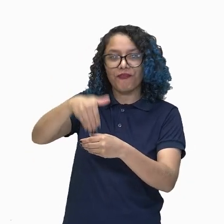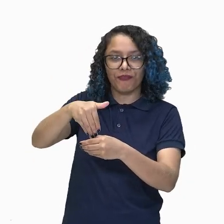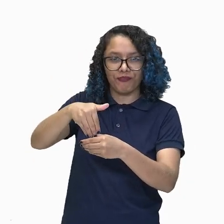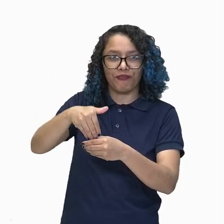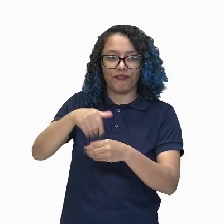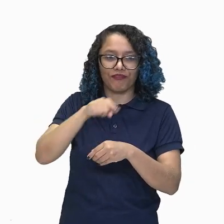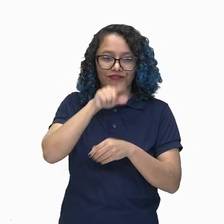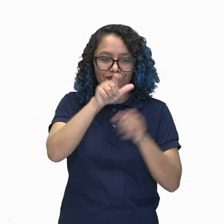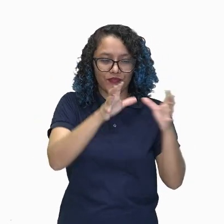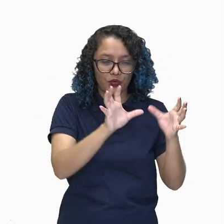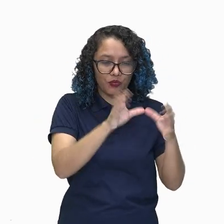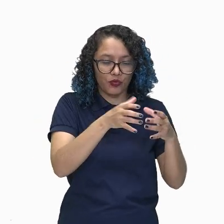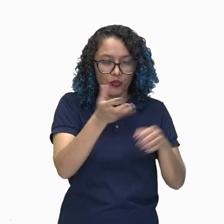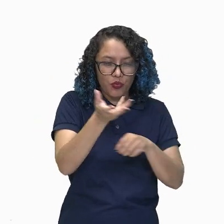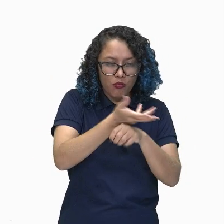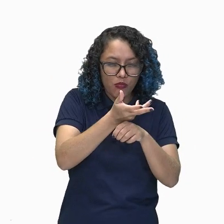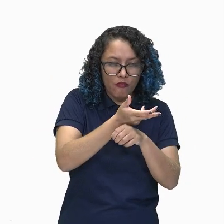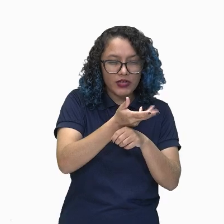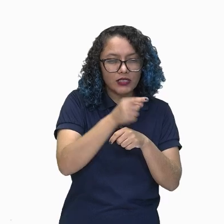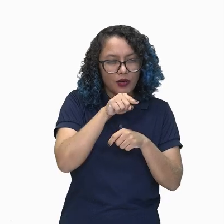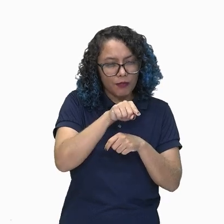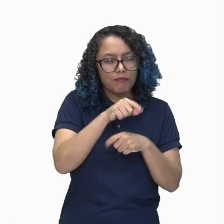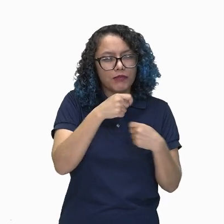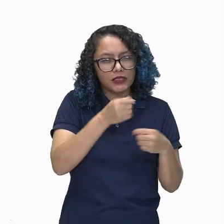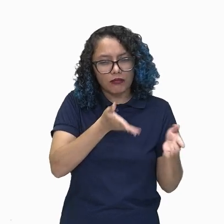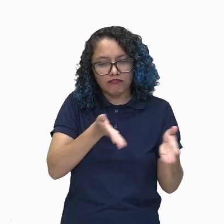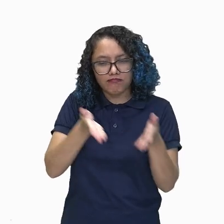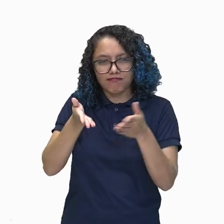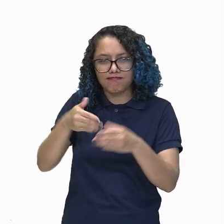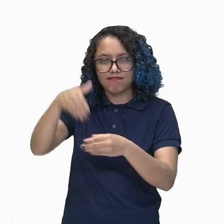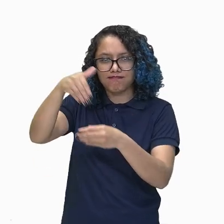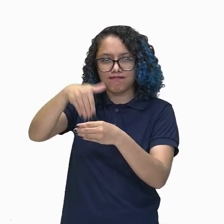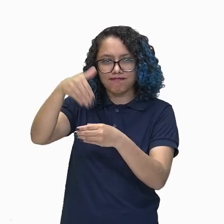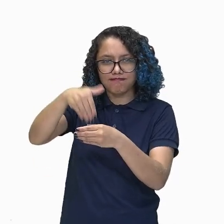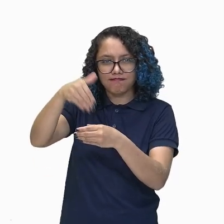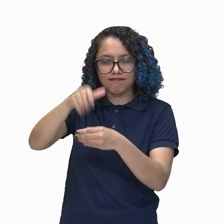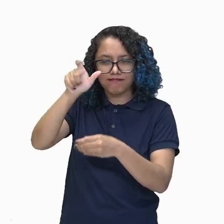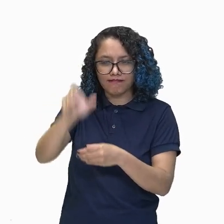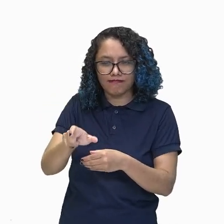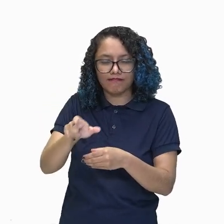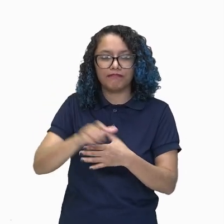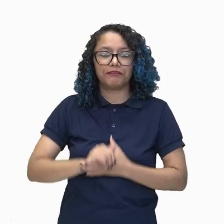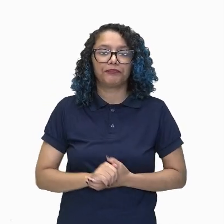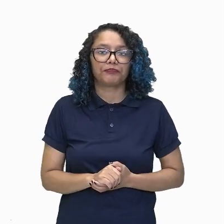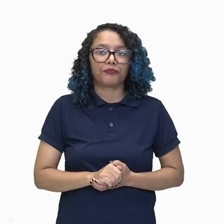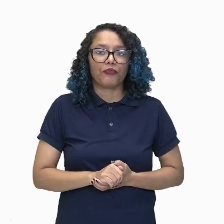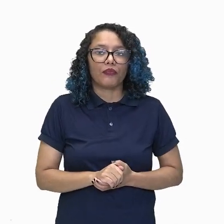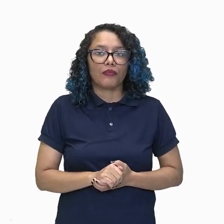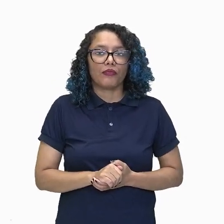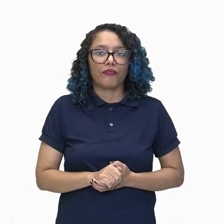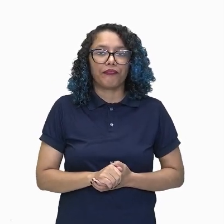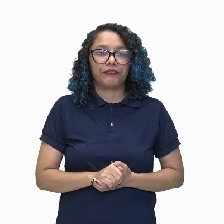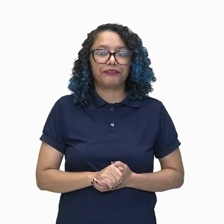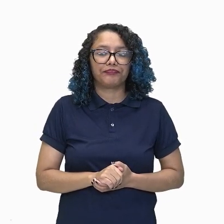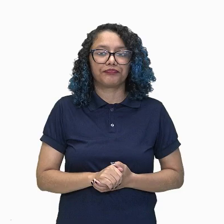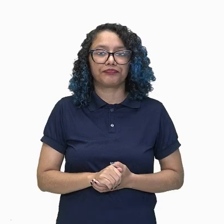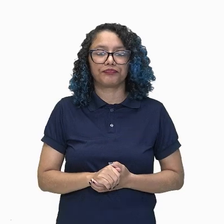as pessoas têm que votar em alguém, né? No caso das campanhas